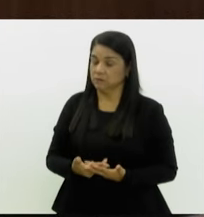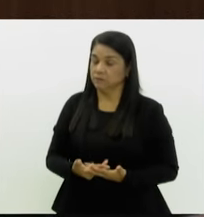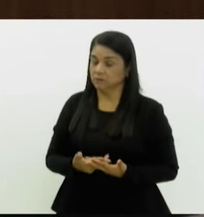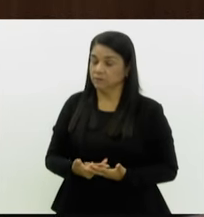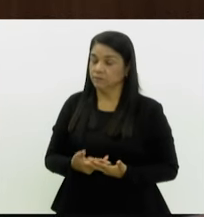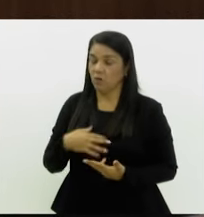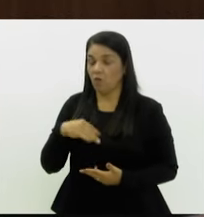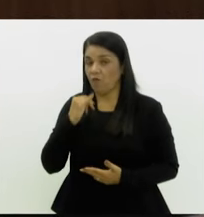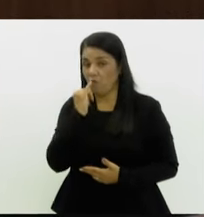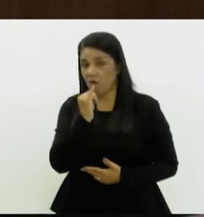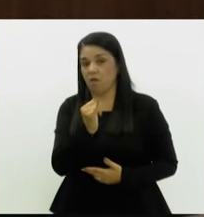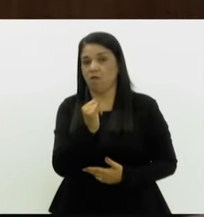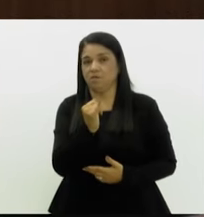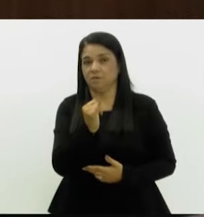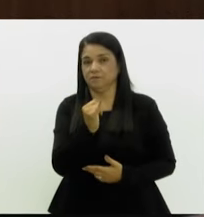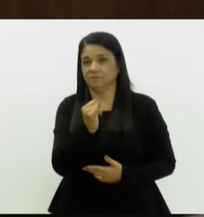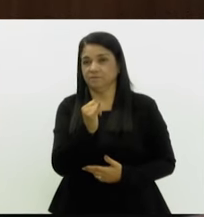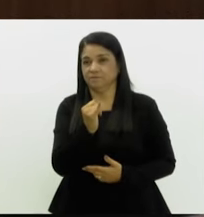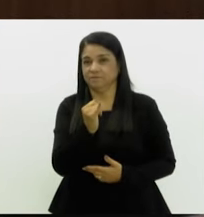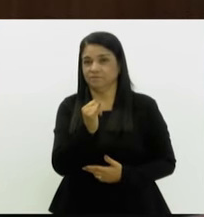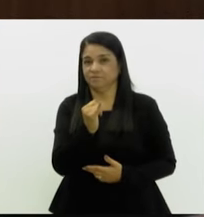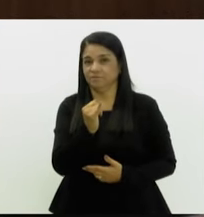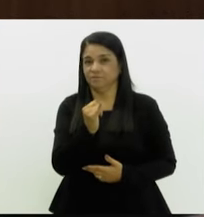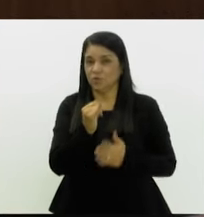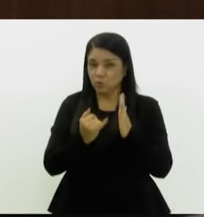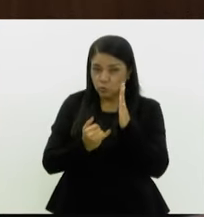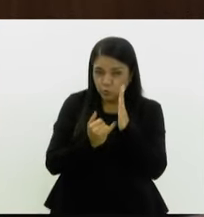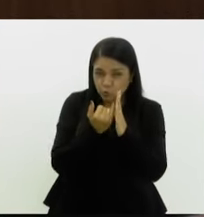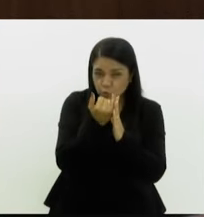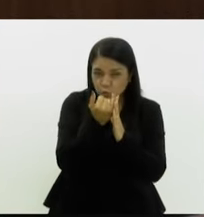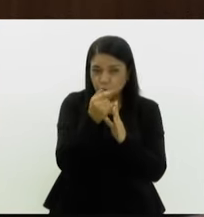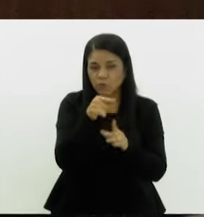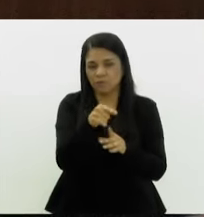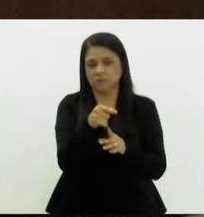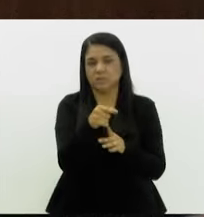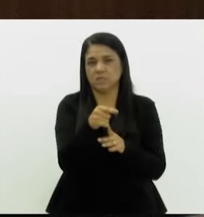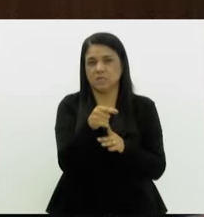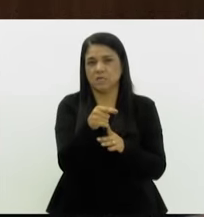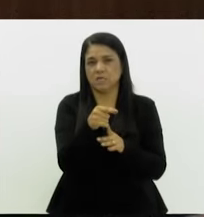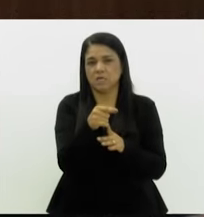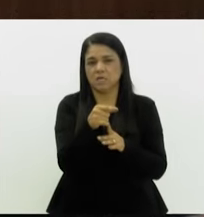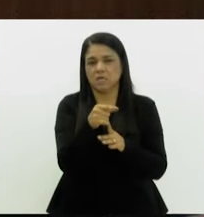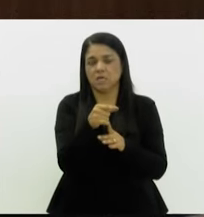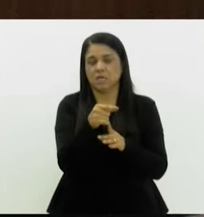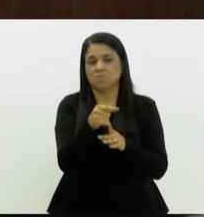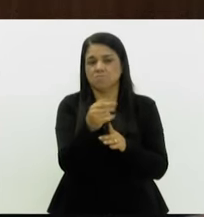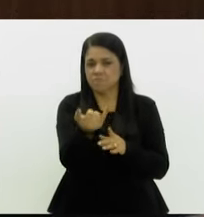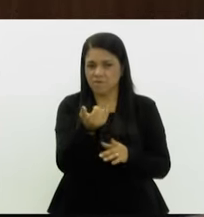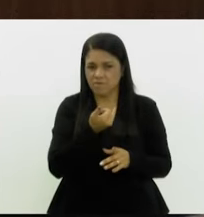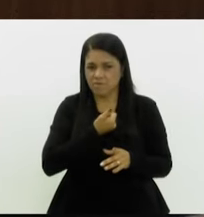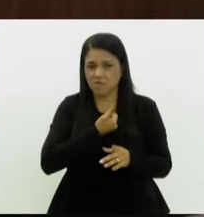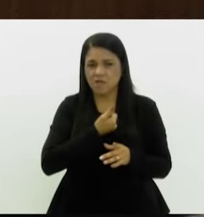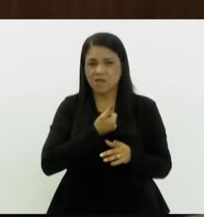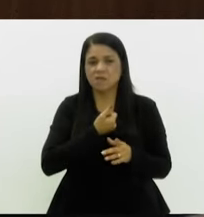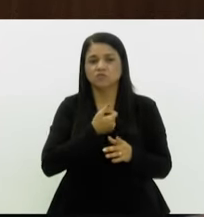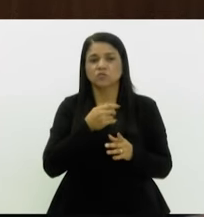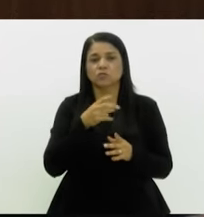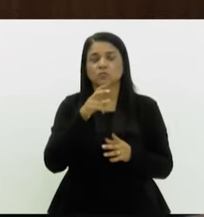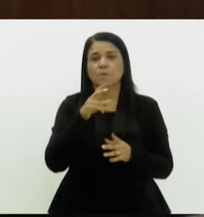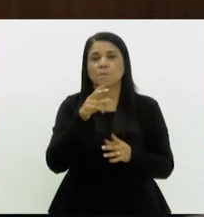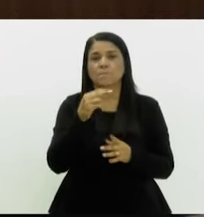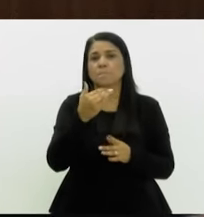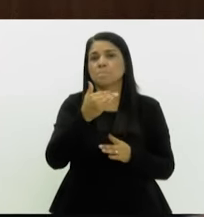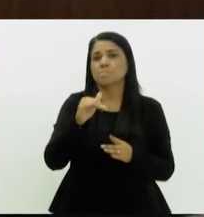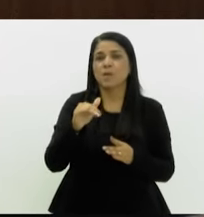dizia o seguinte: o juro que você me propôs, eu tiro 0,5% e empresto para vocês.